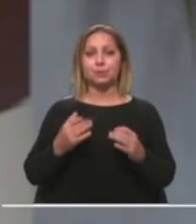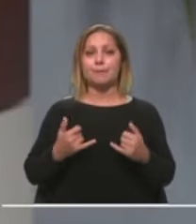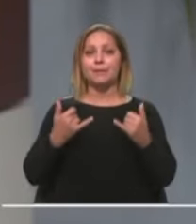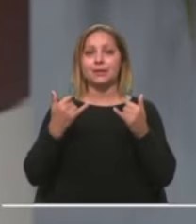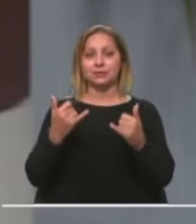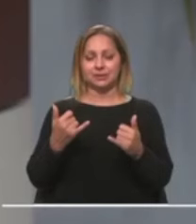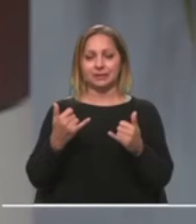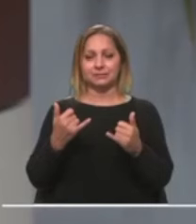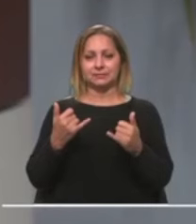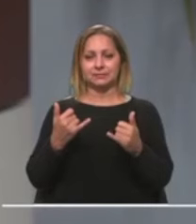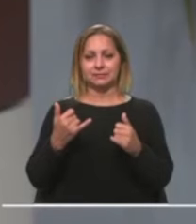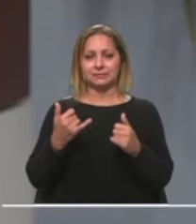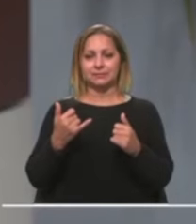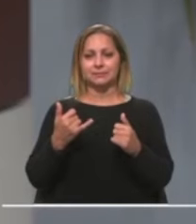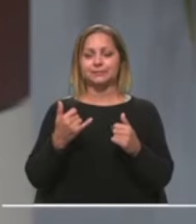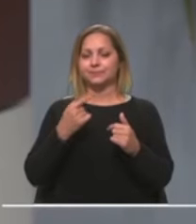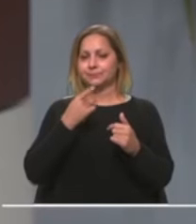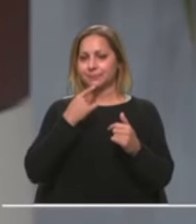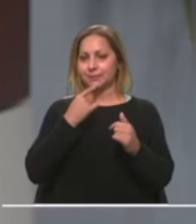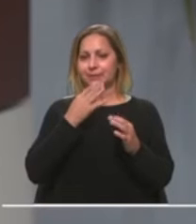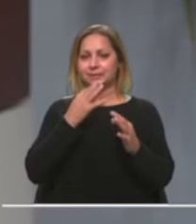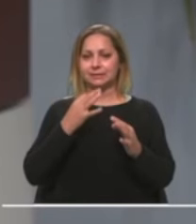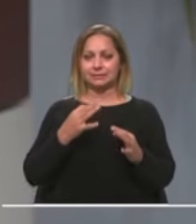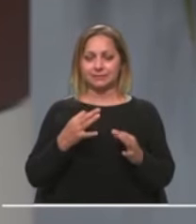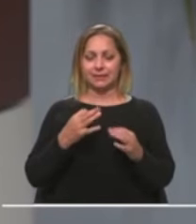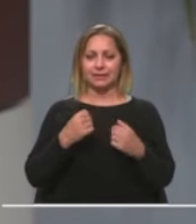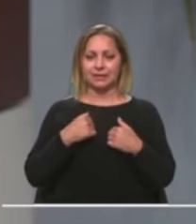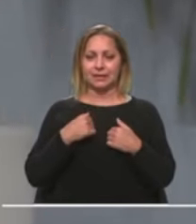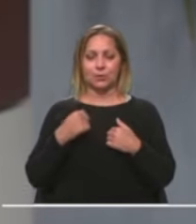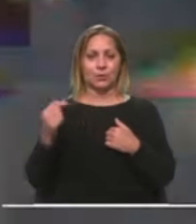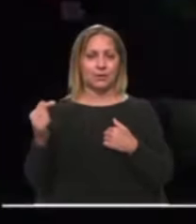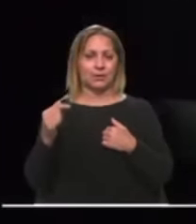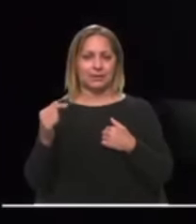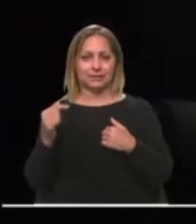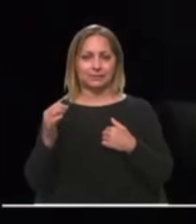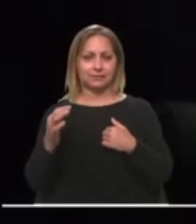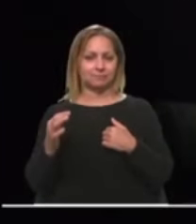tarde, nós viemos a constatar que efetivamente não fui tão pessimista quanto isso.